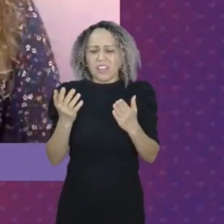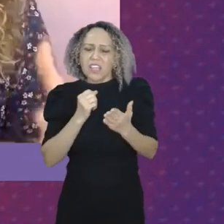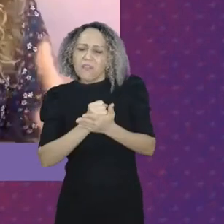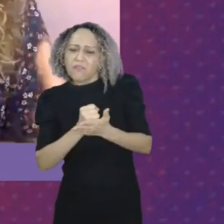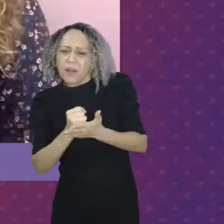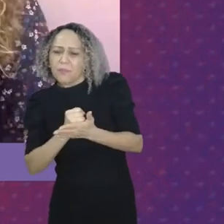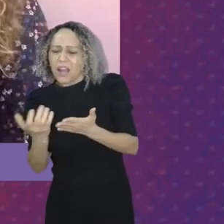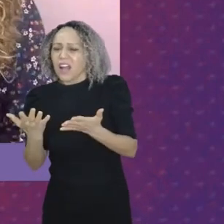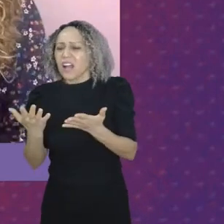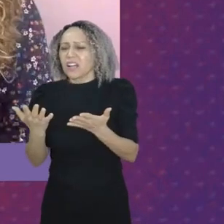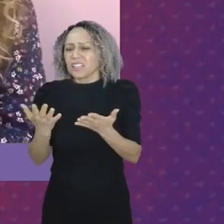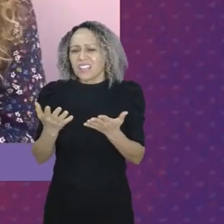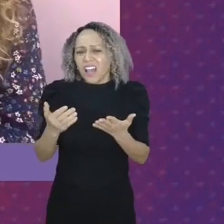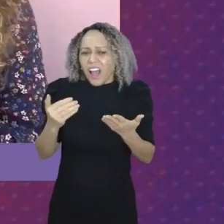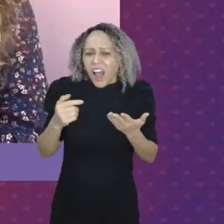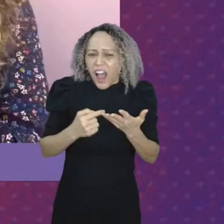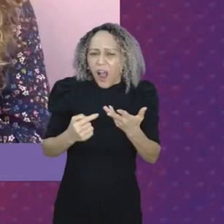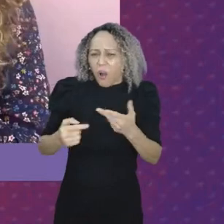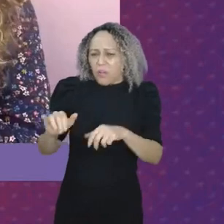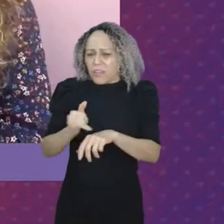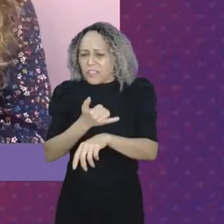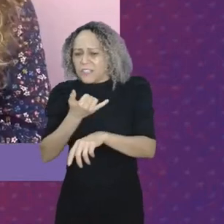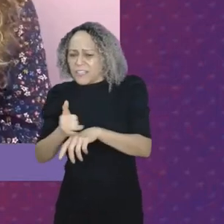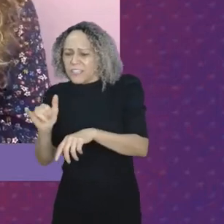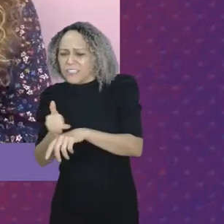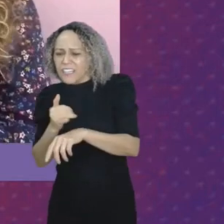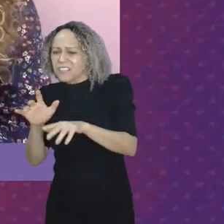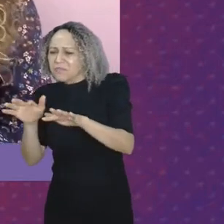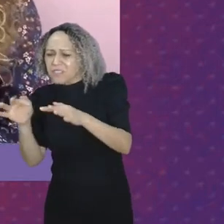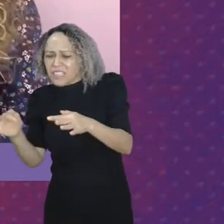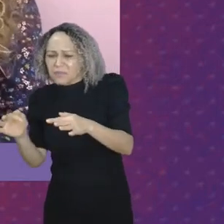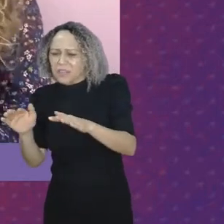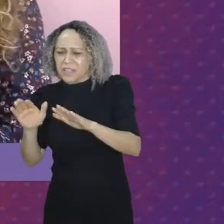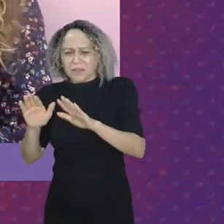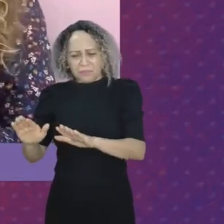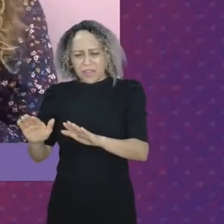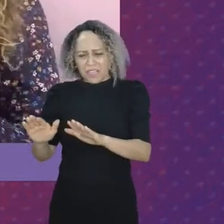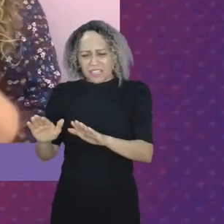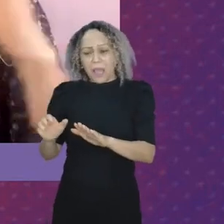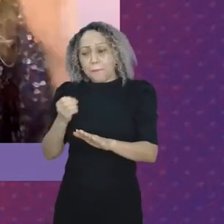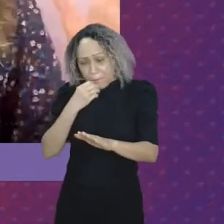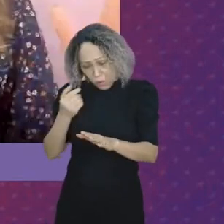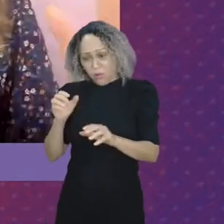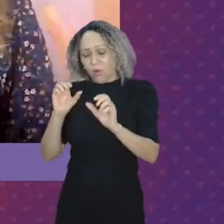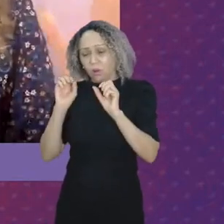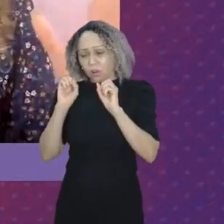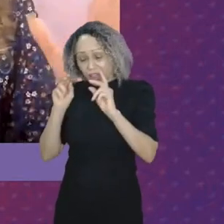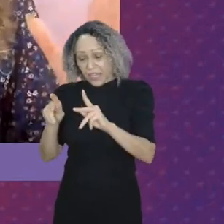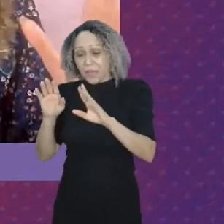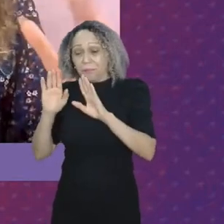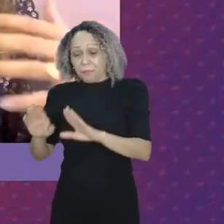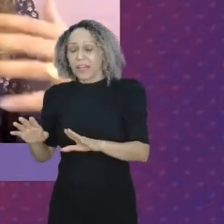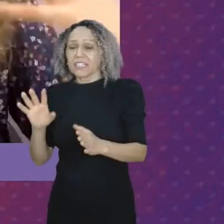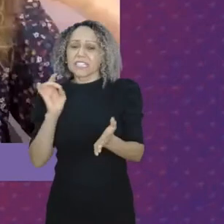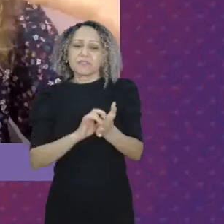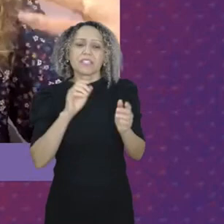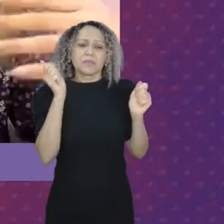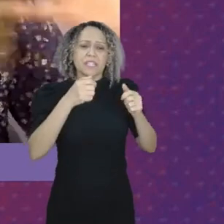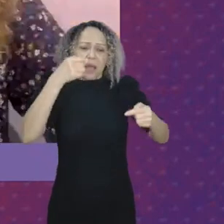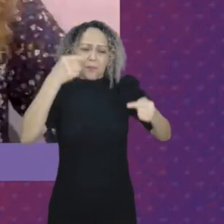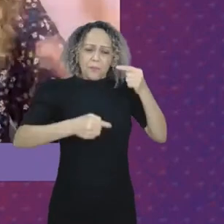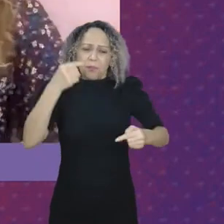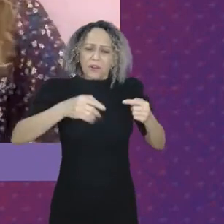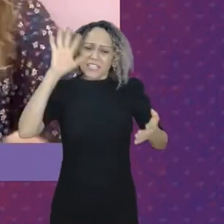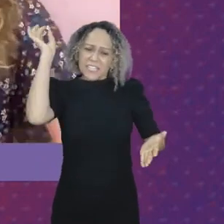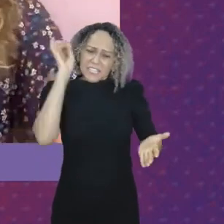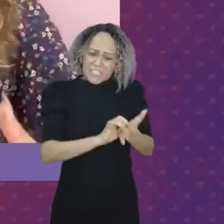fato, fossem suficientes para tirar da responsabilidade do Estado políticas efetivas nas mais diversas áreas para que a gente avance